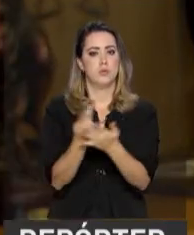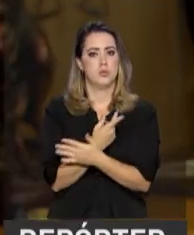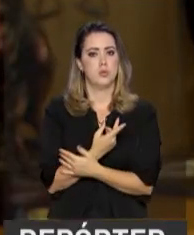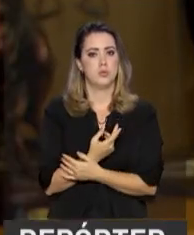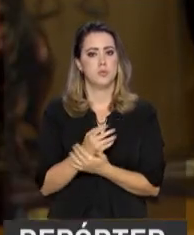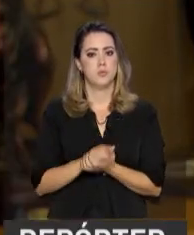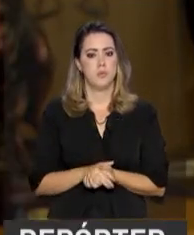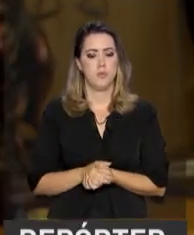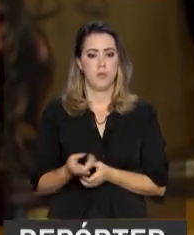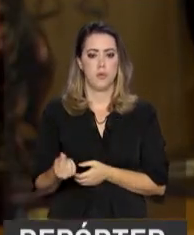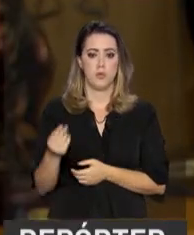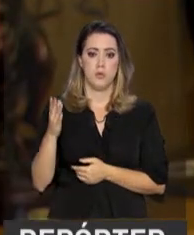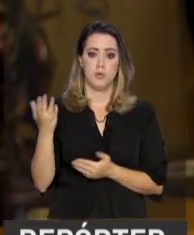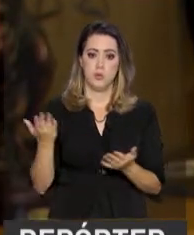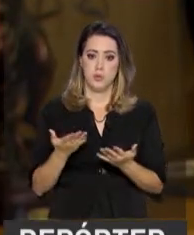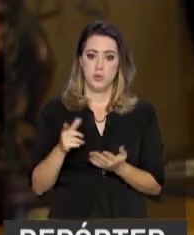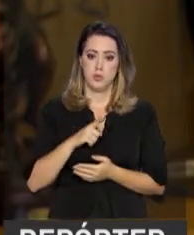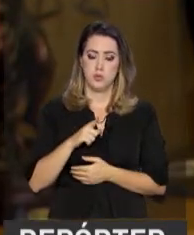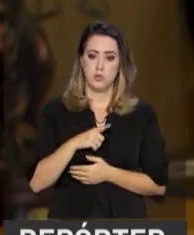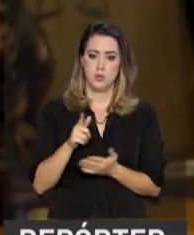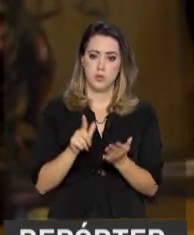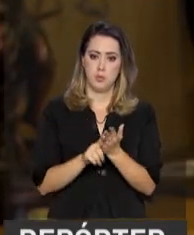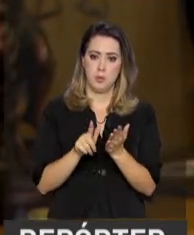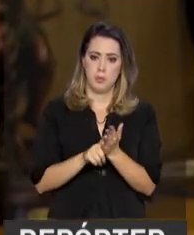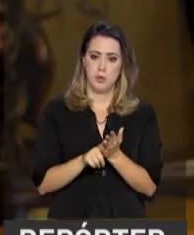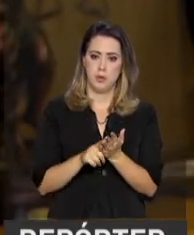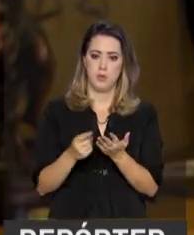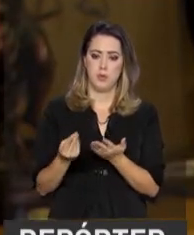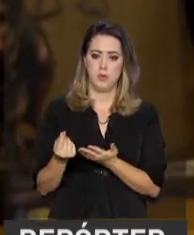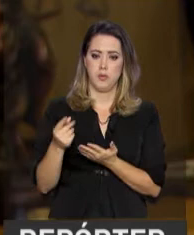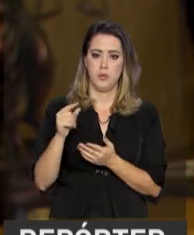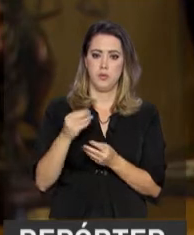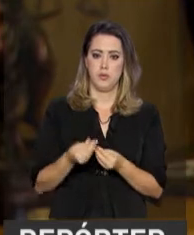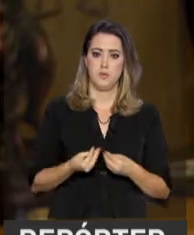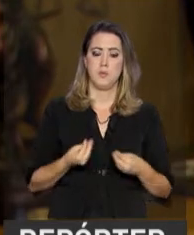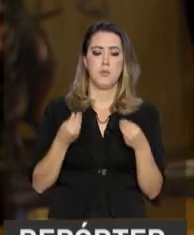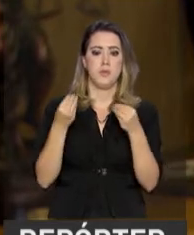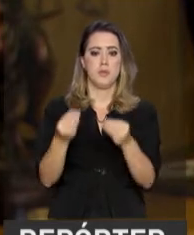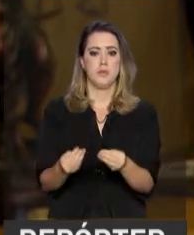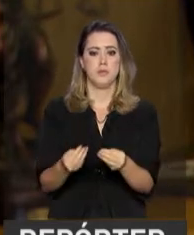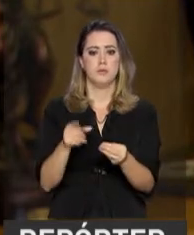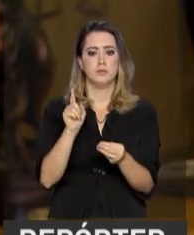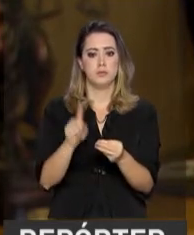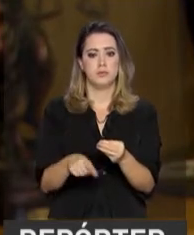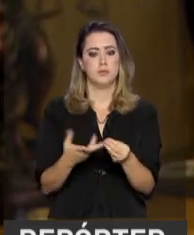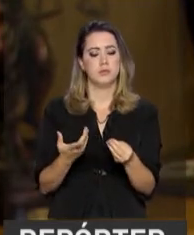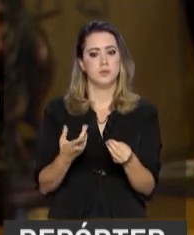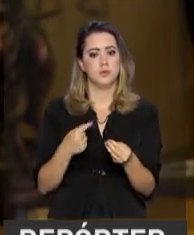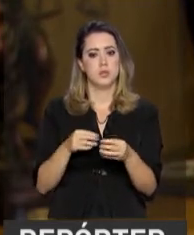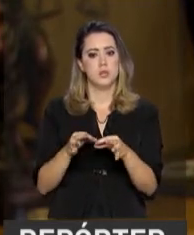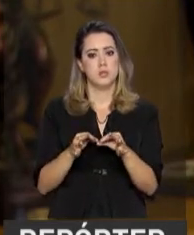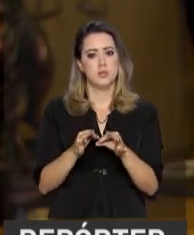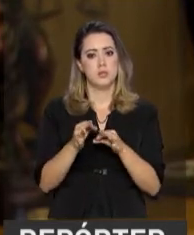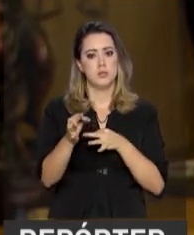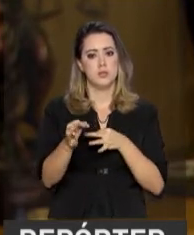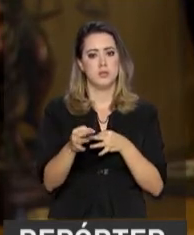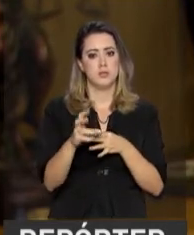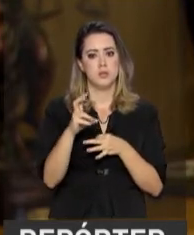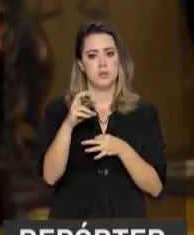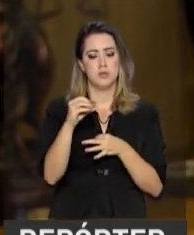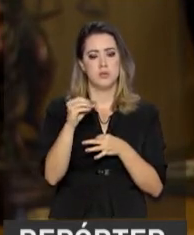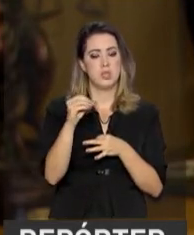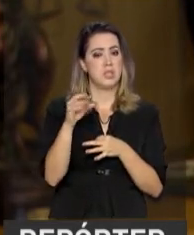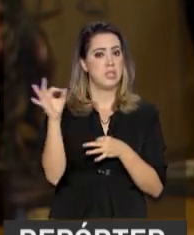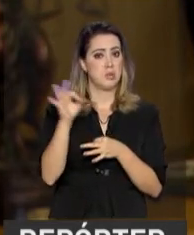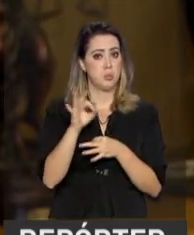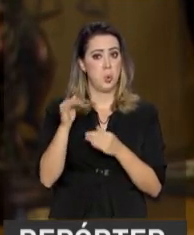custo que hoje existe da carteira de papel e o preço que é repassado pelos DETRANs há um descolamento de mais de